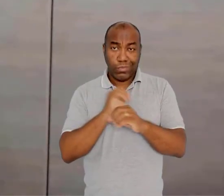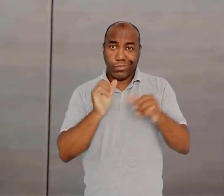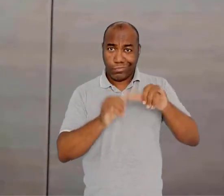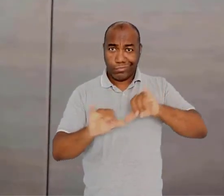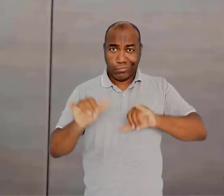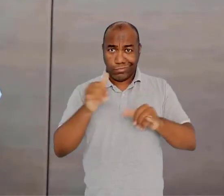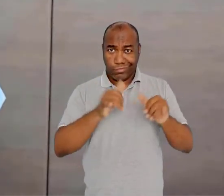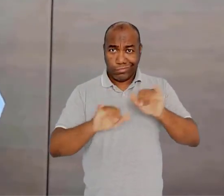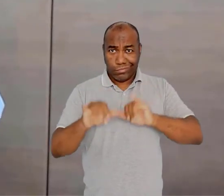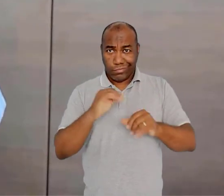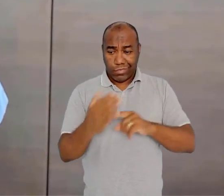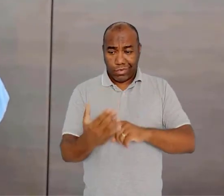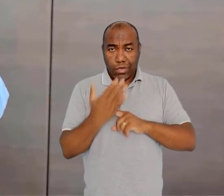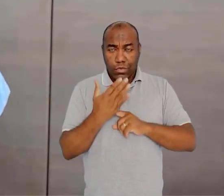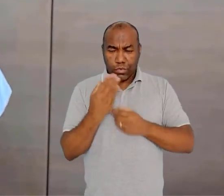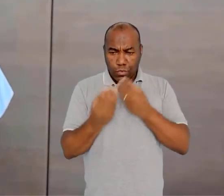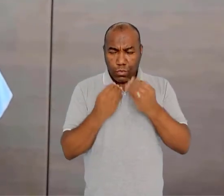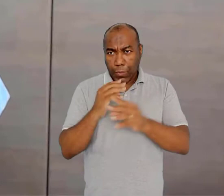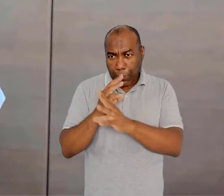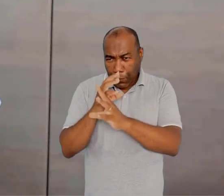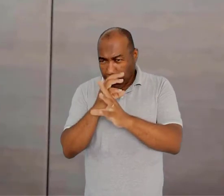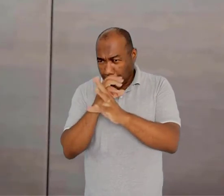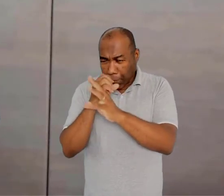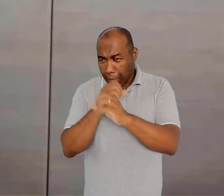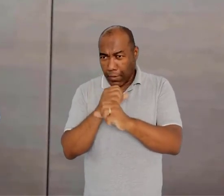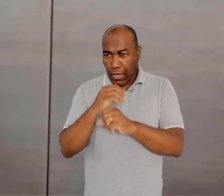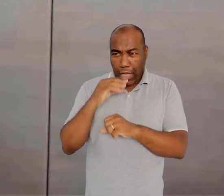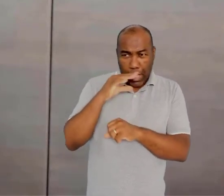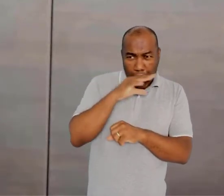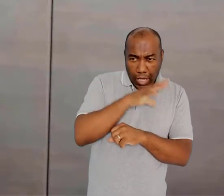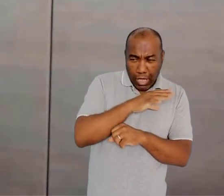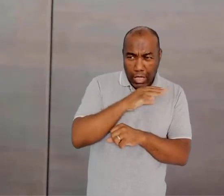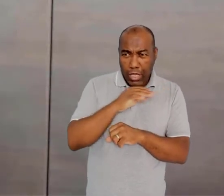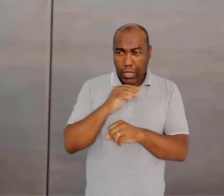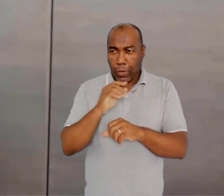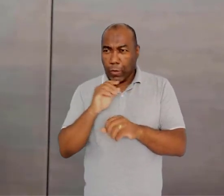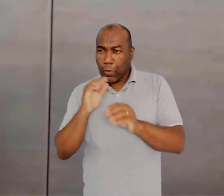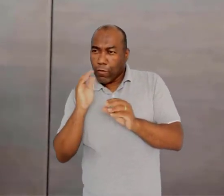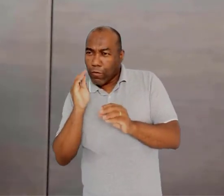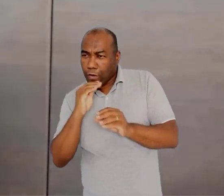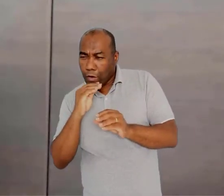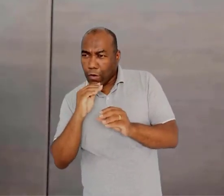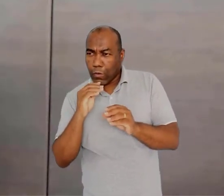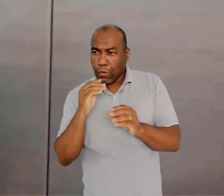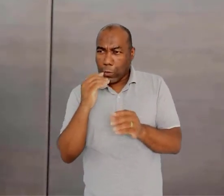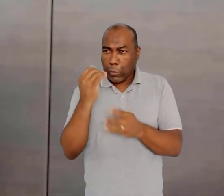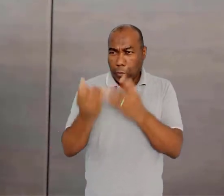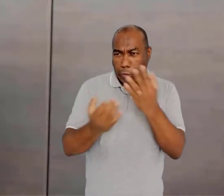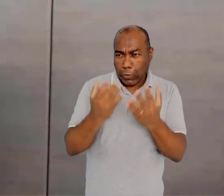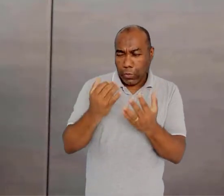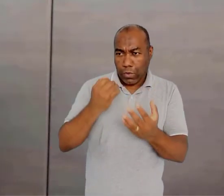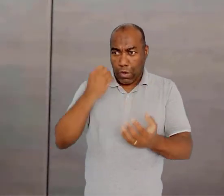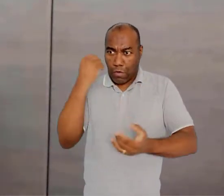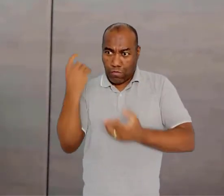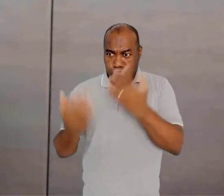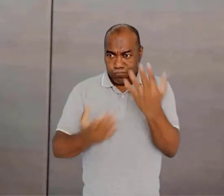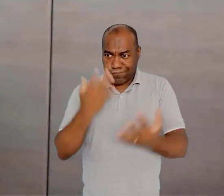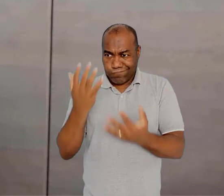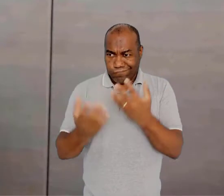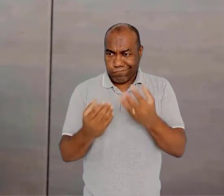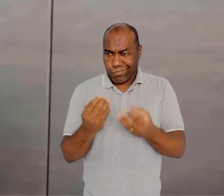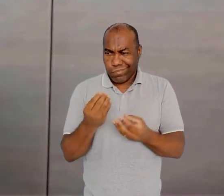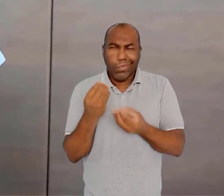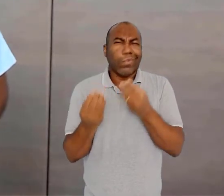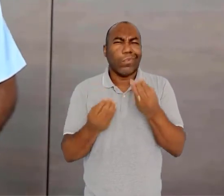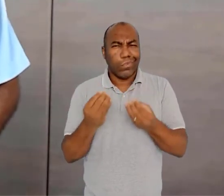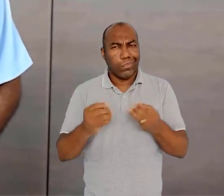consigo observar o quanto de calor que ela libera, ou seja, quão potente essa reação química é. Então, como que eu faço esse